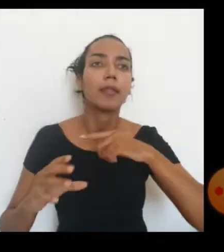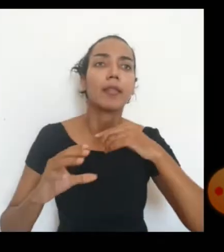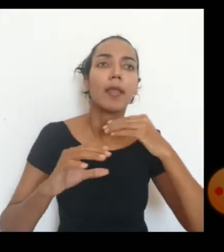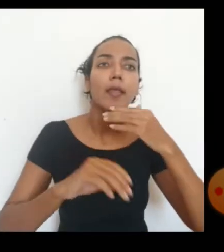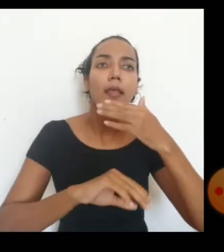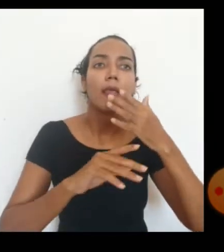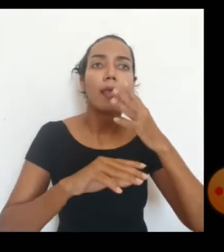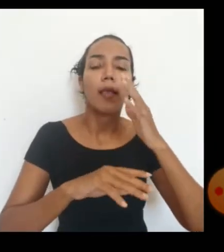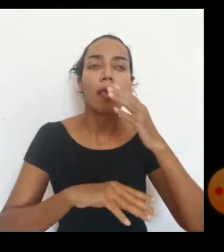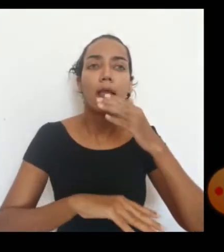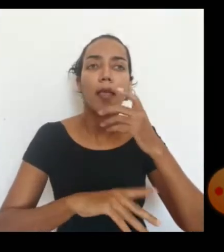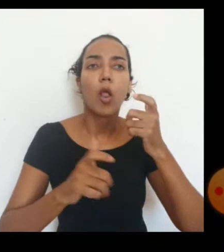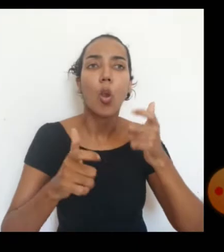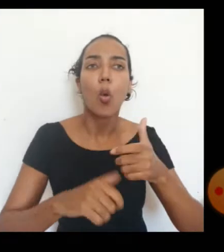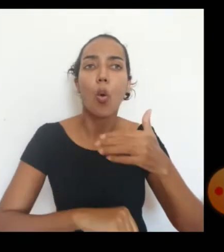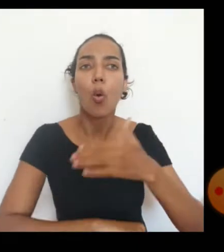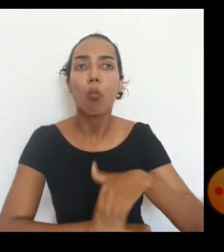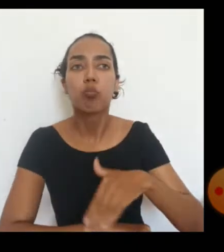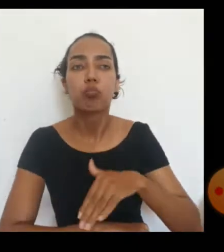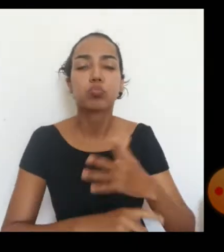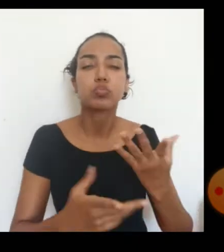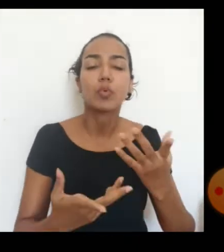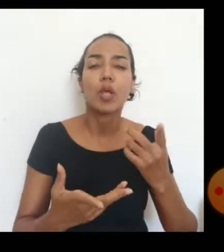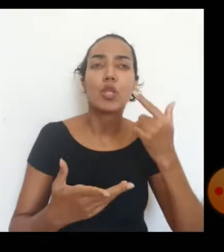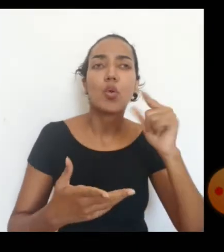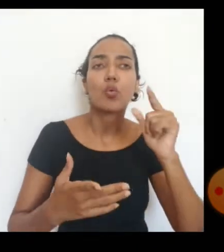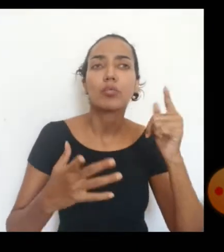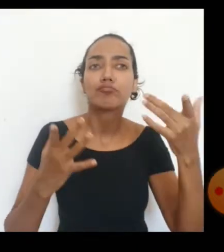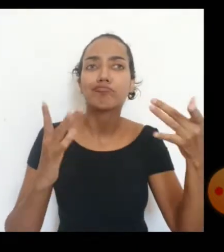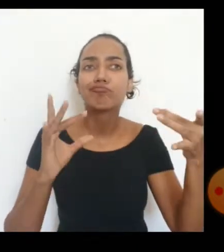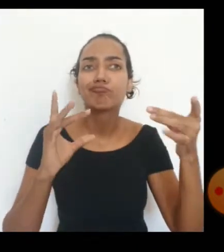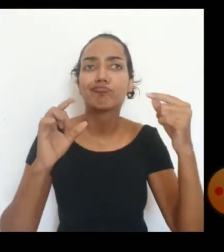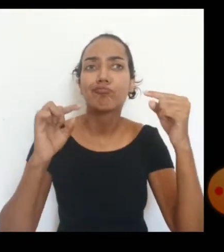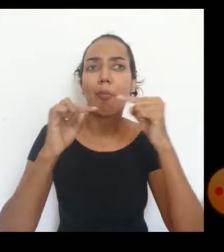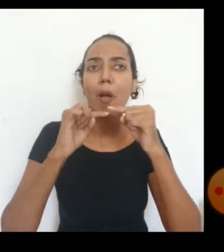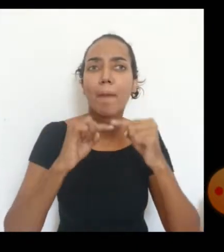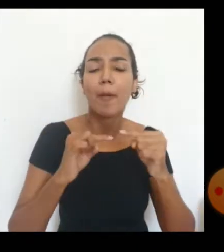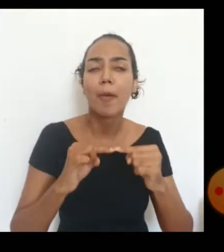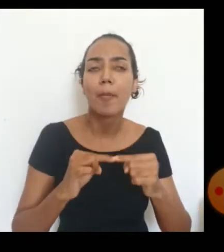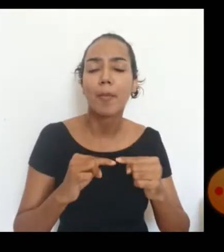série de outras associações que a gente pode imaginar no mundo real e também são